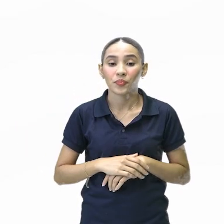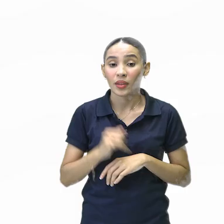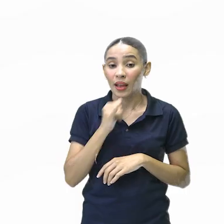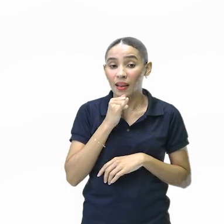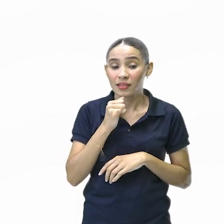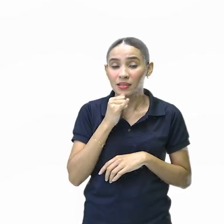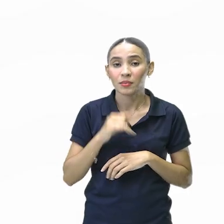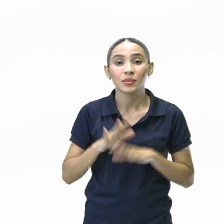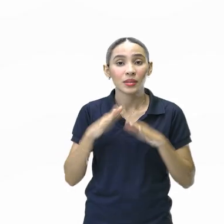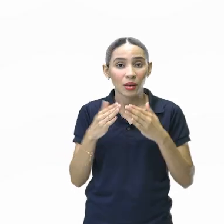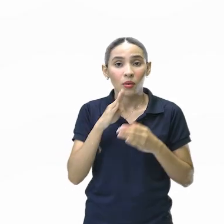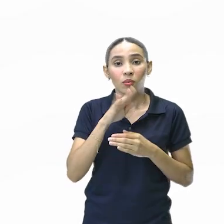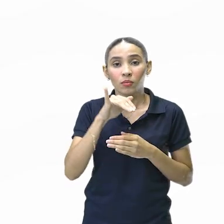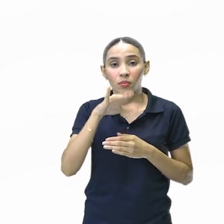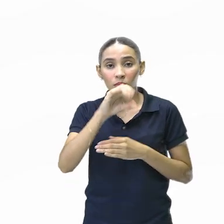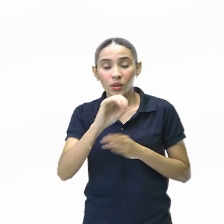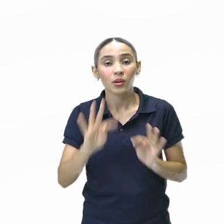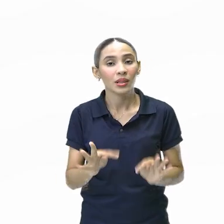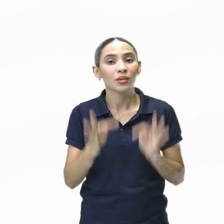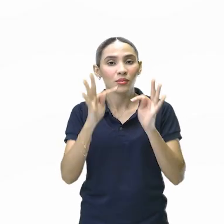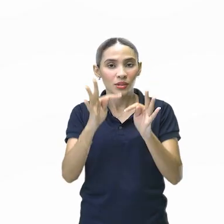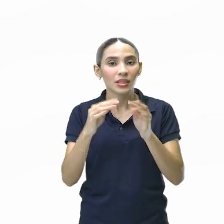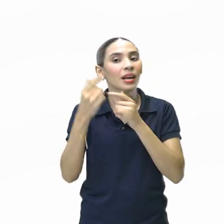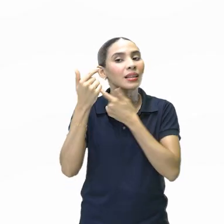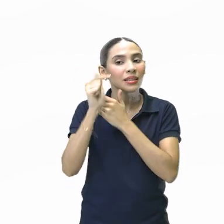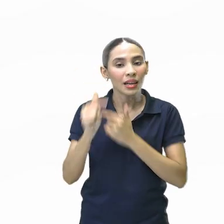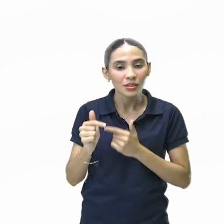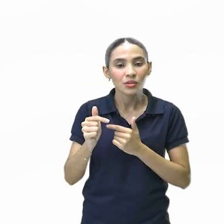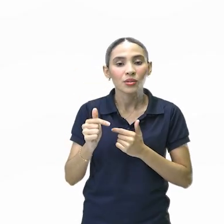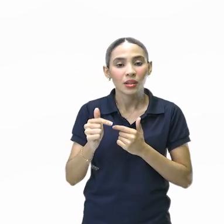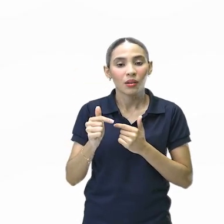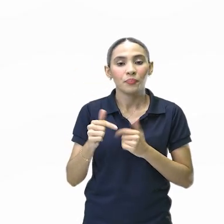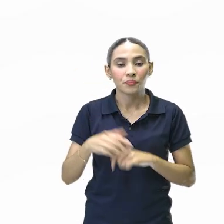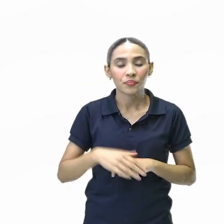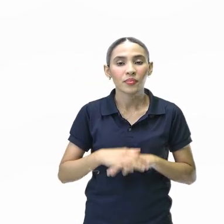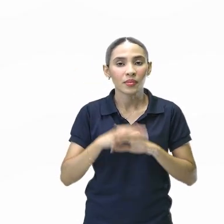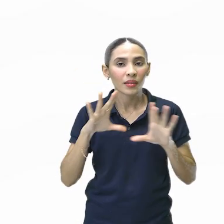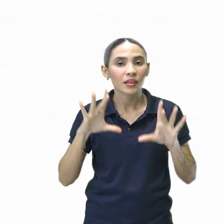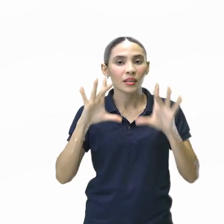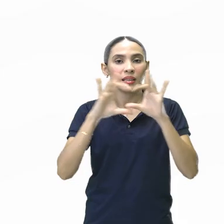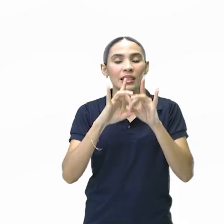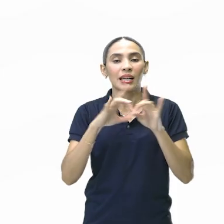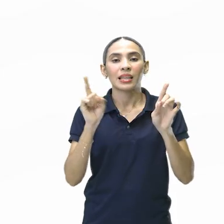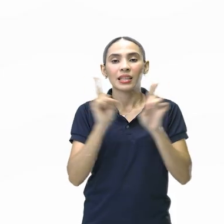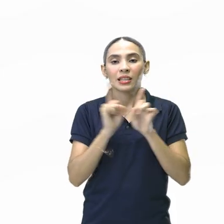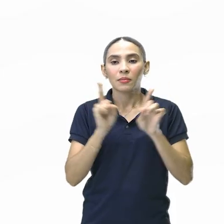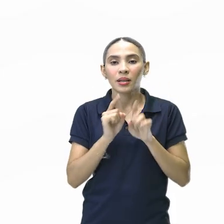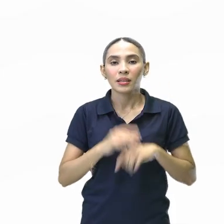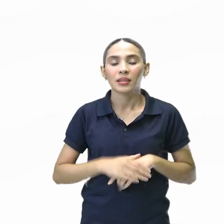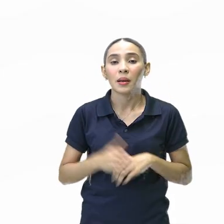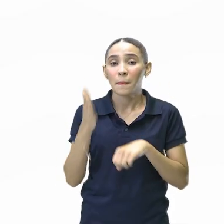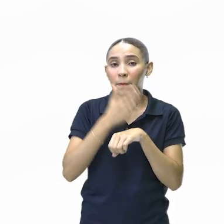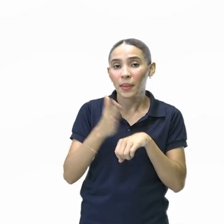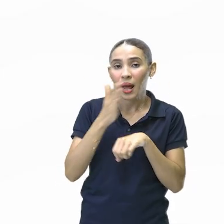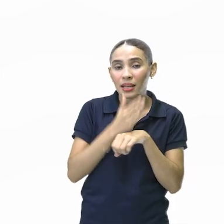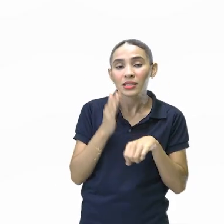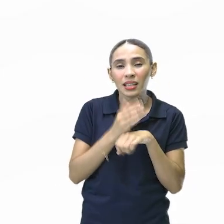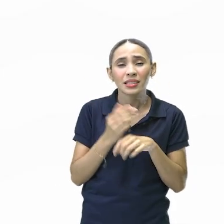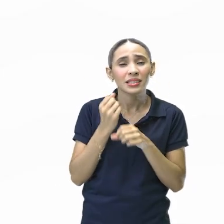aí, né? A biotecnologia tradicional está enraizada em